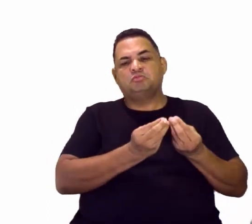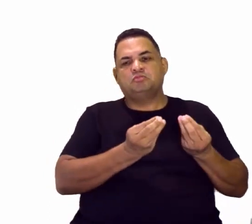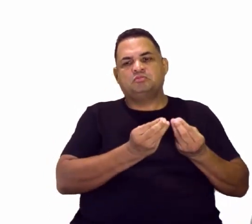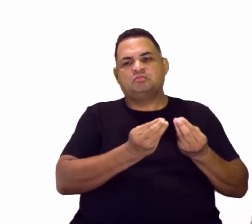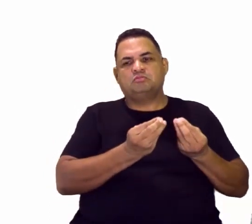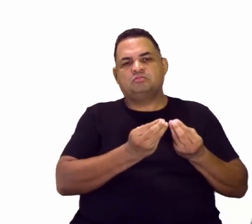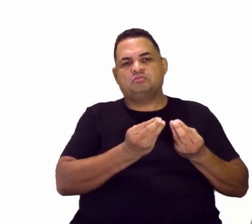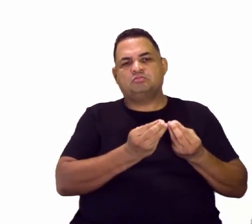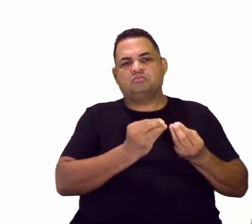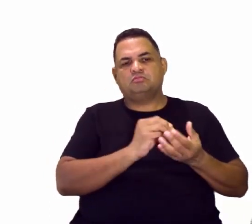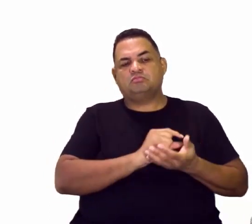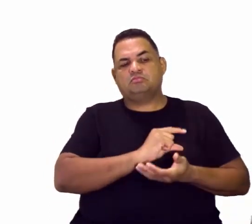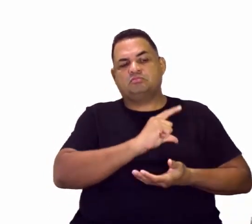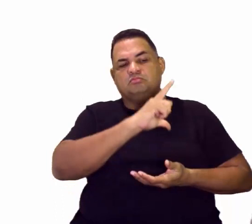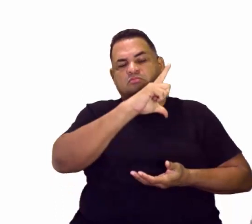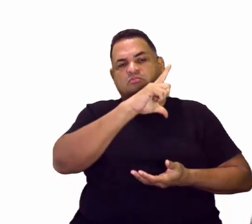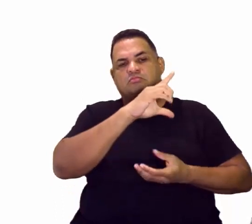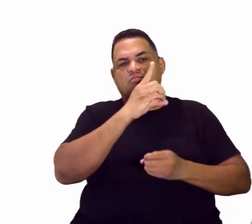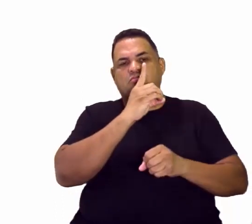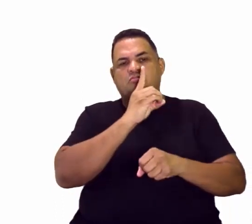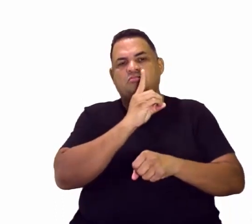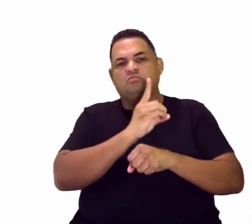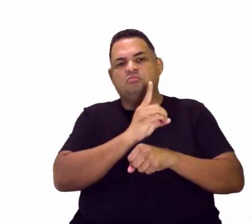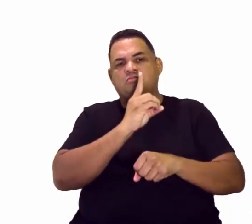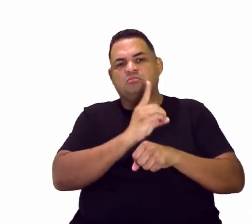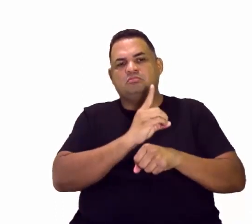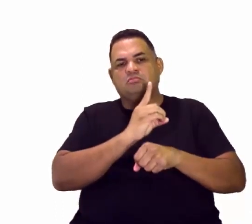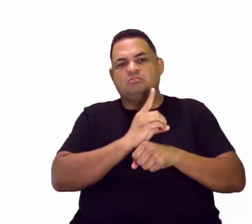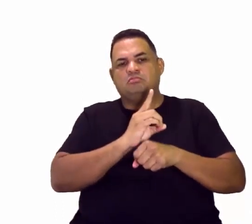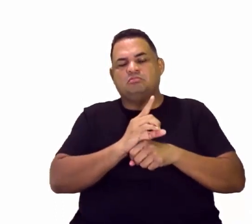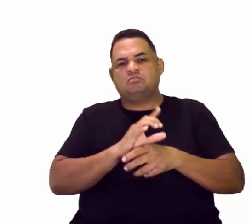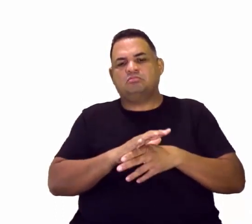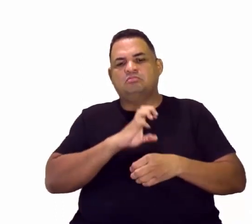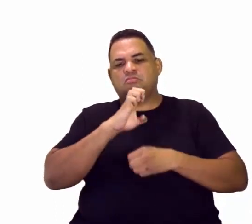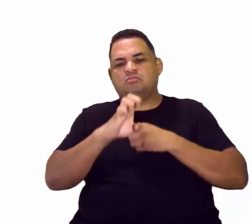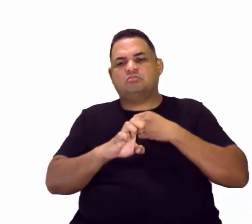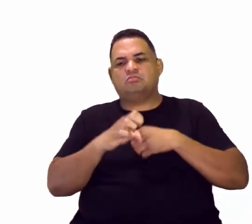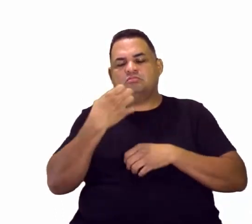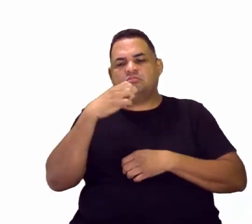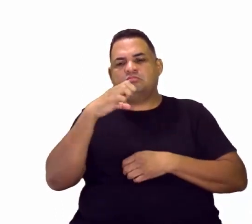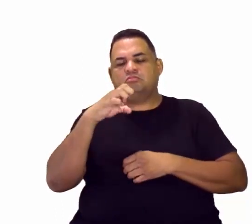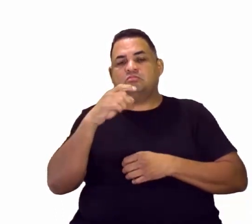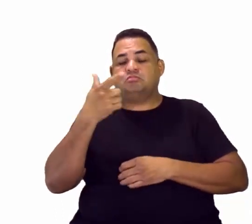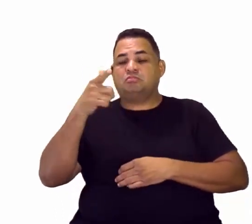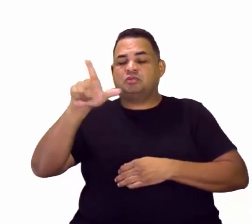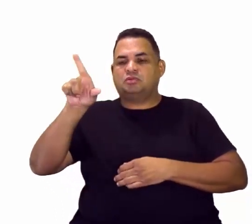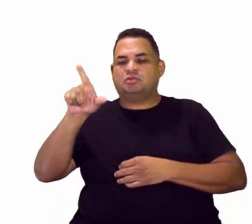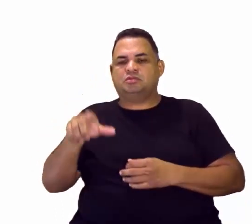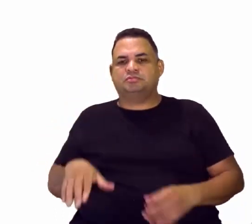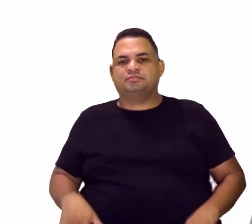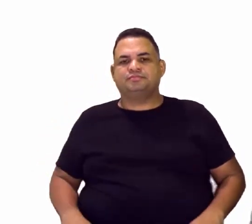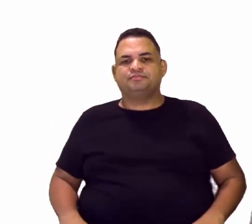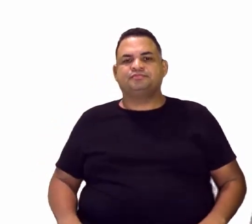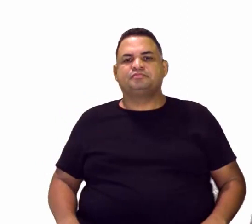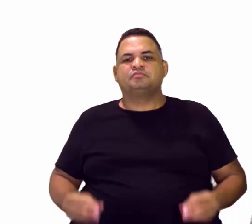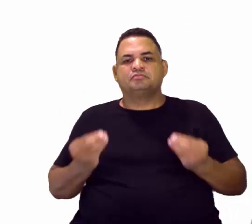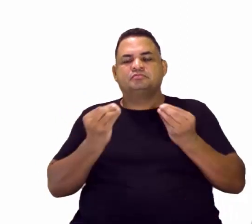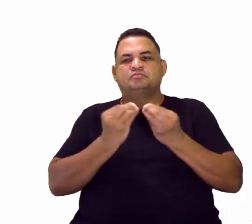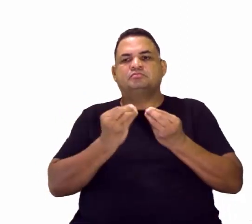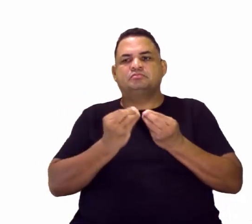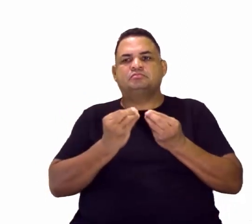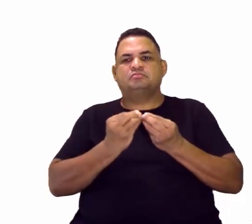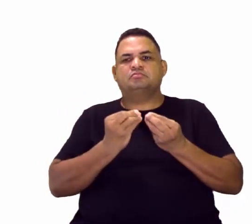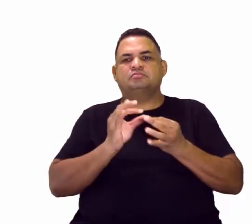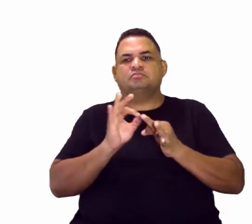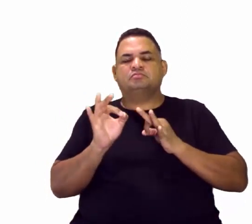molécula possui mais densidade eletrônica do que outra. O que é que significa isso? É que nessa molécula existe